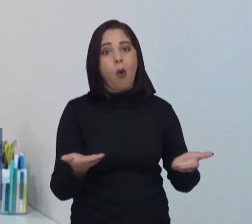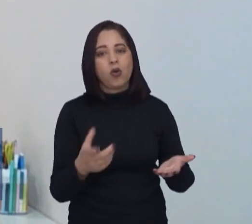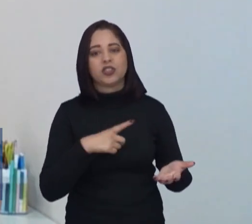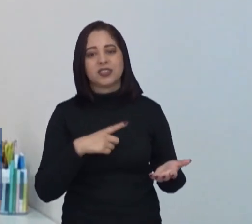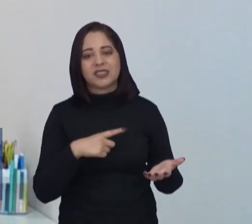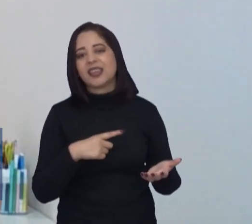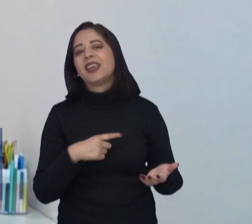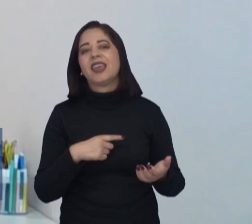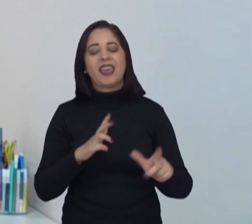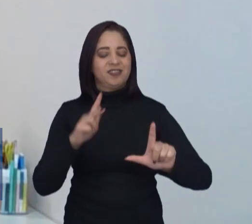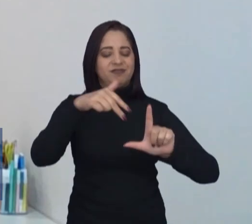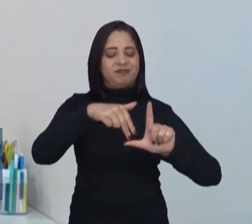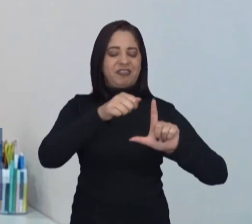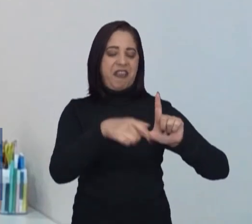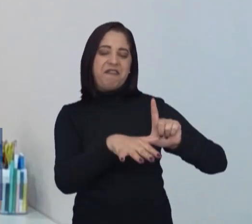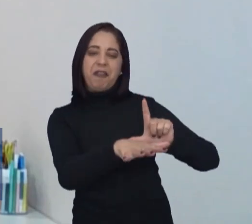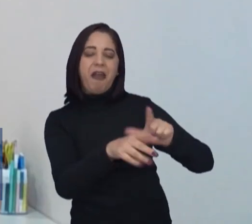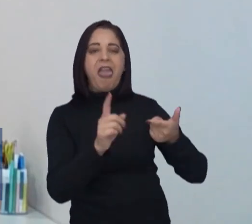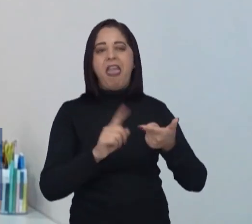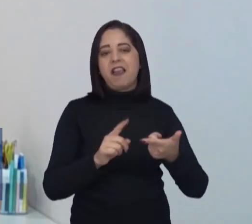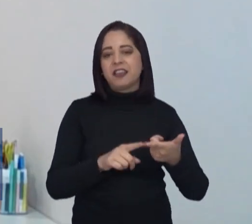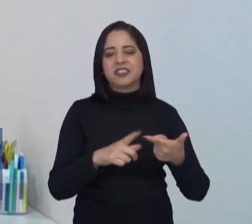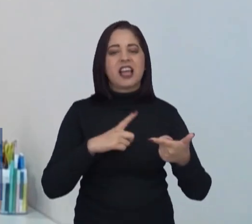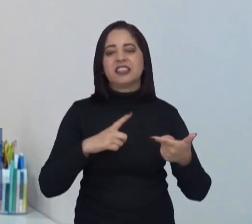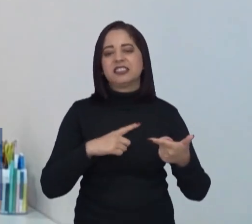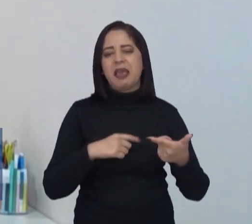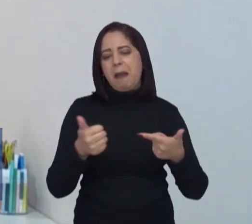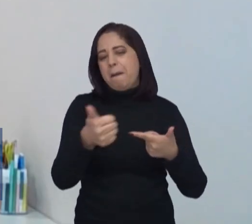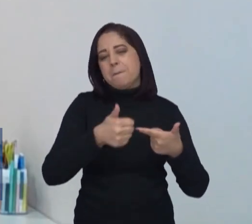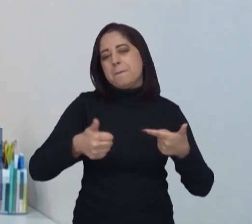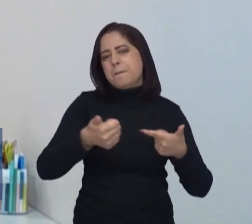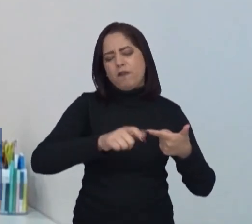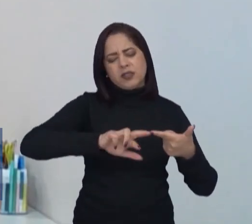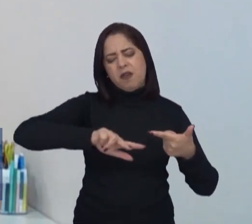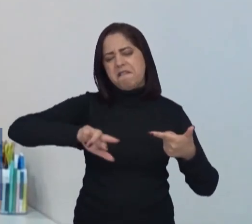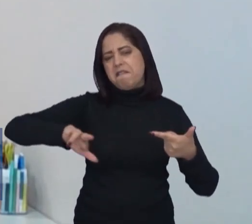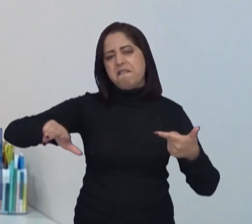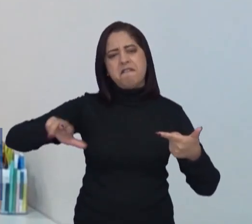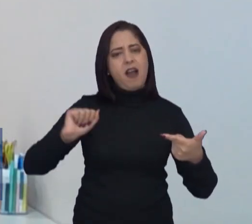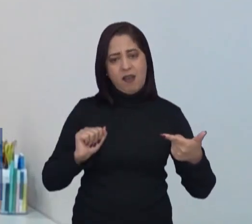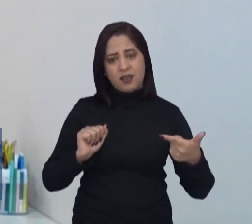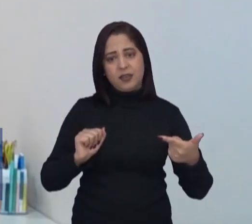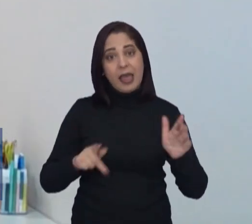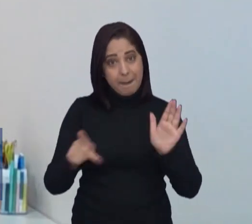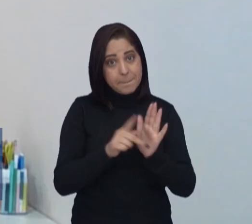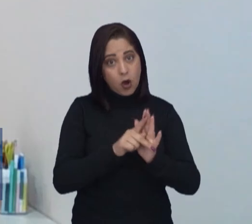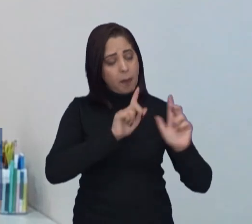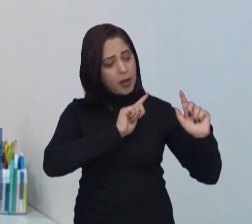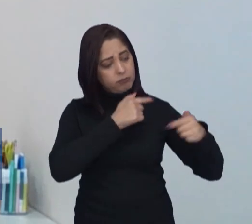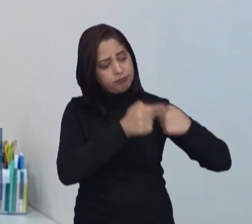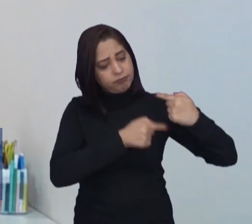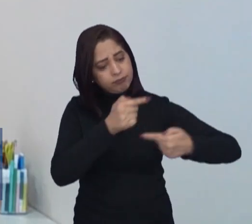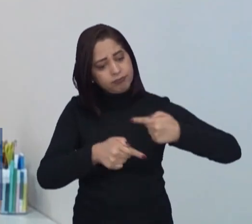aí a blogueira, né, e uma série de outras profissões que são da geração, são próprias da